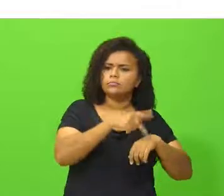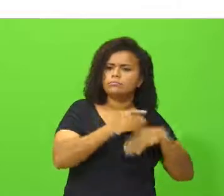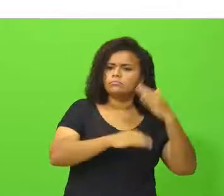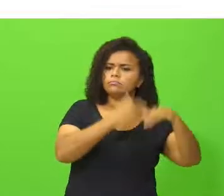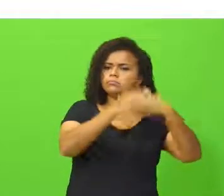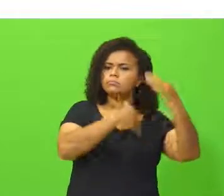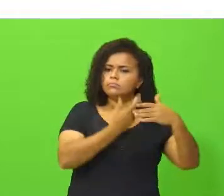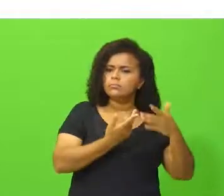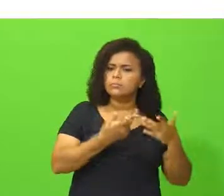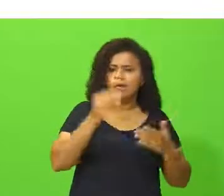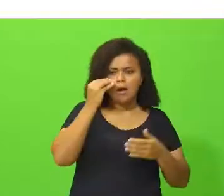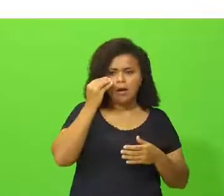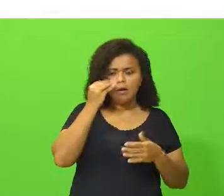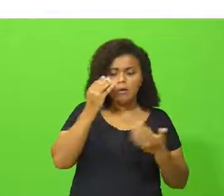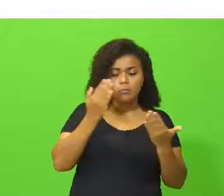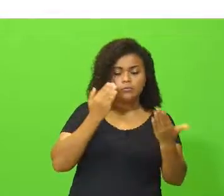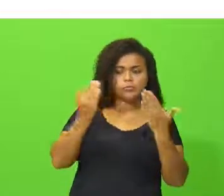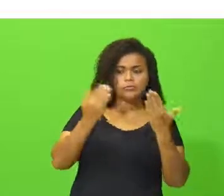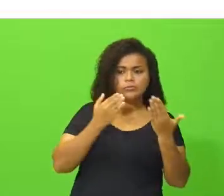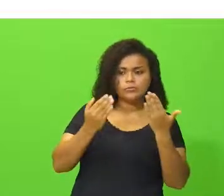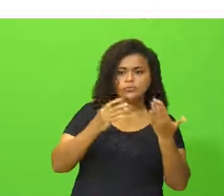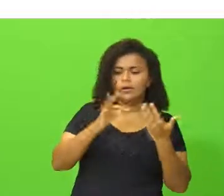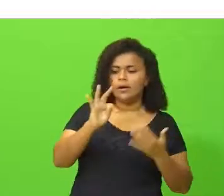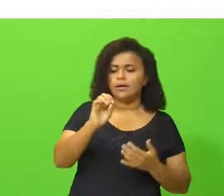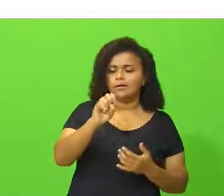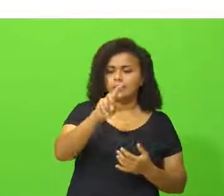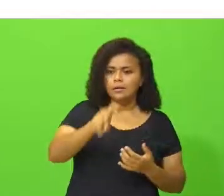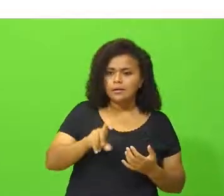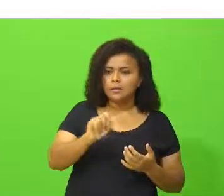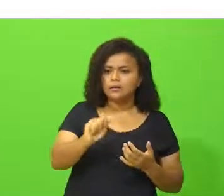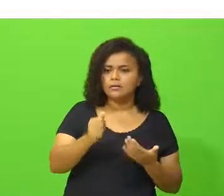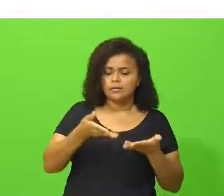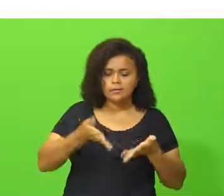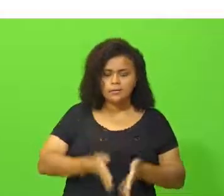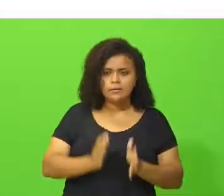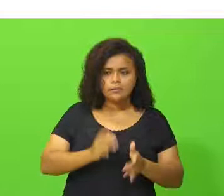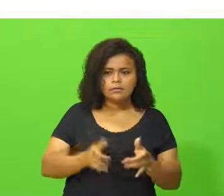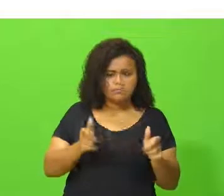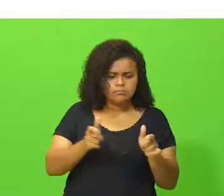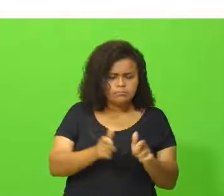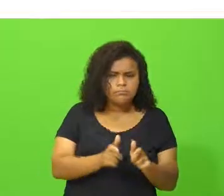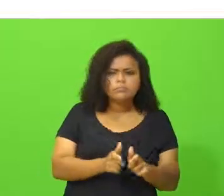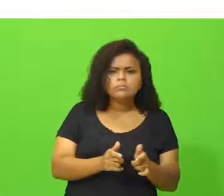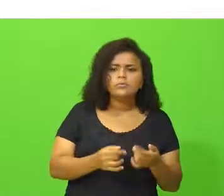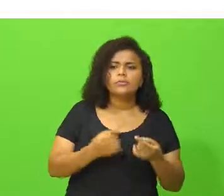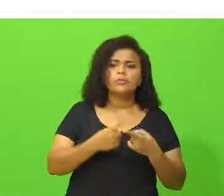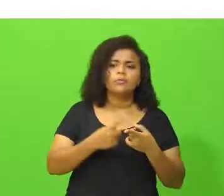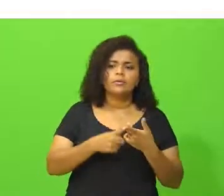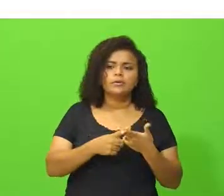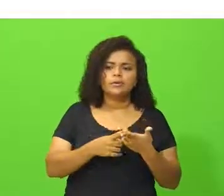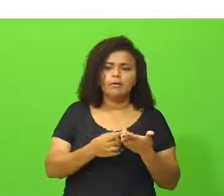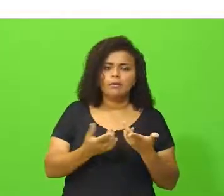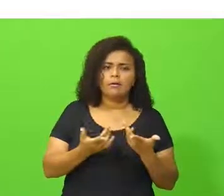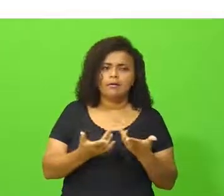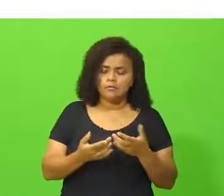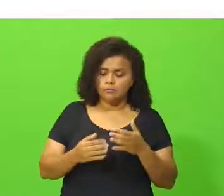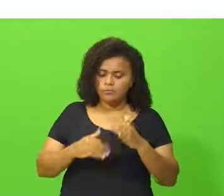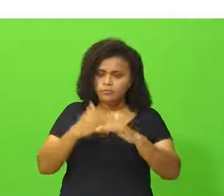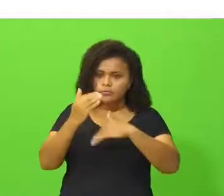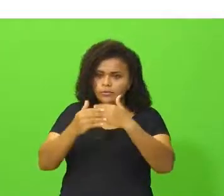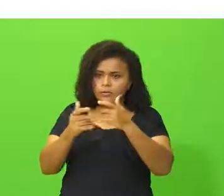ver que a taxa de natalidade é, portanto, considerada baixa. Em alguns casos, o crescimento vegetativo é inferior a